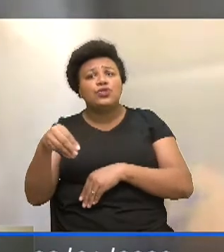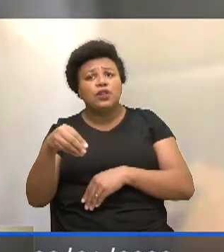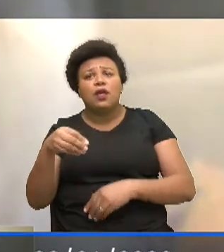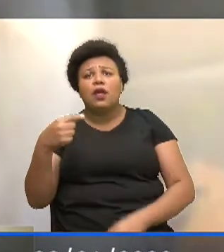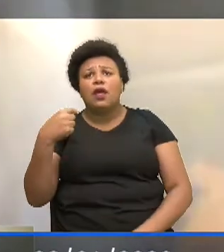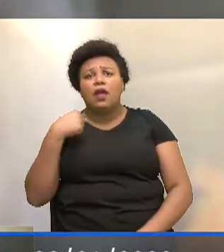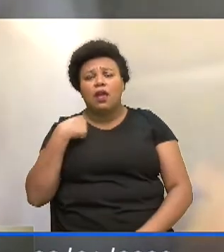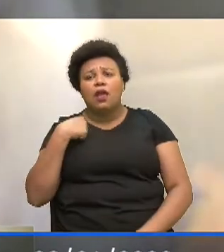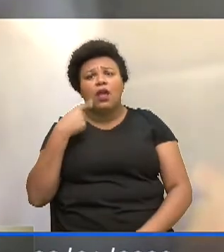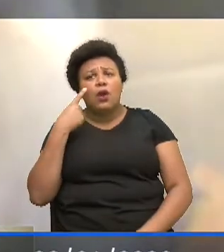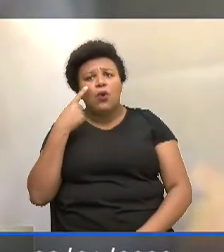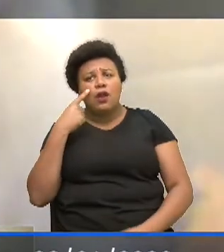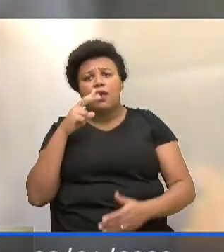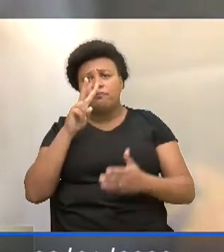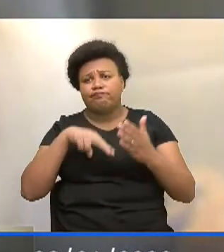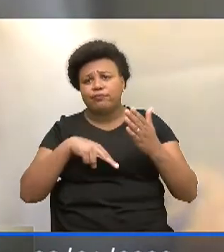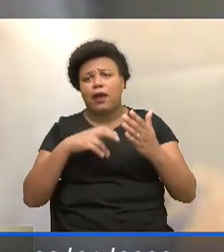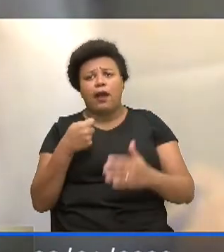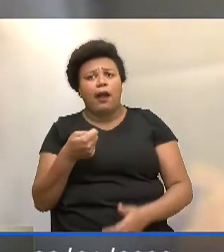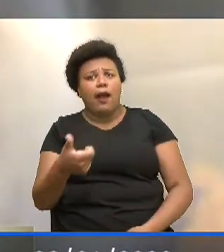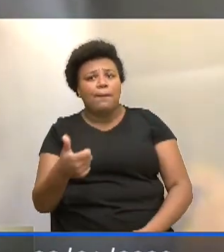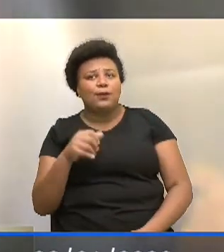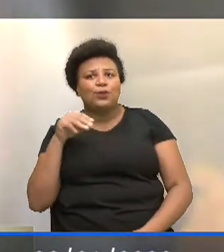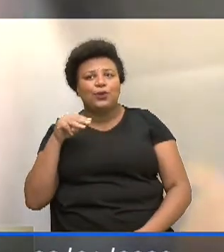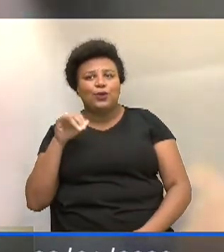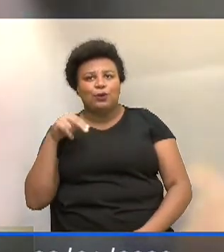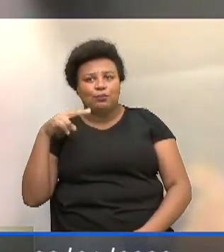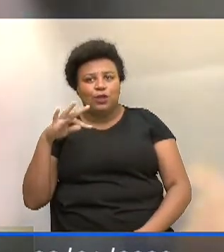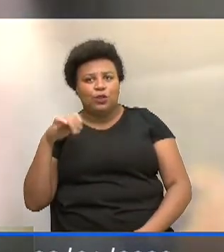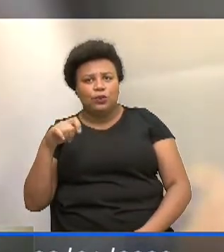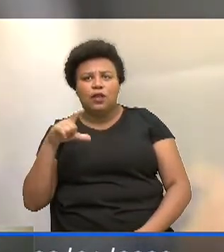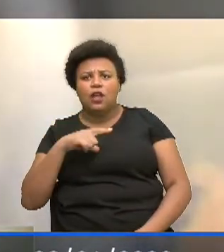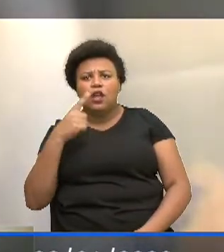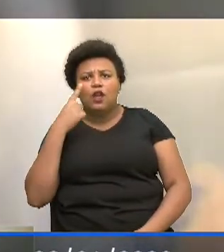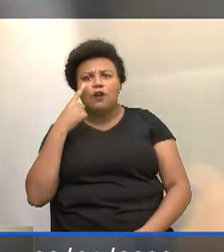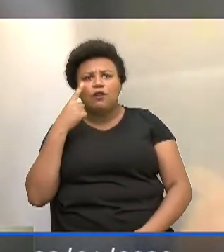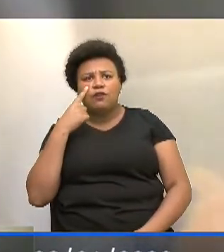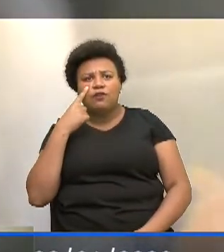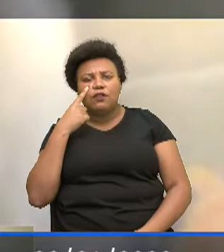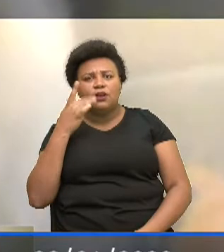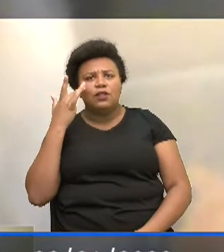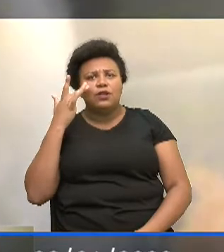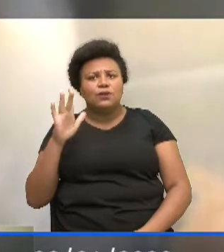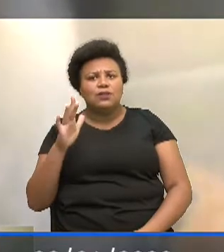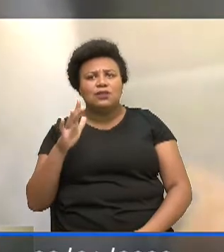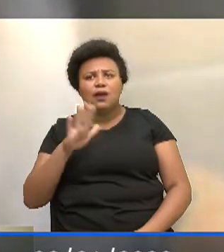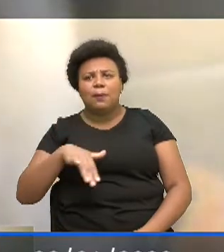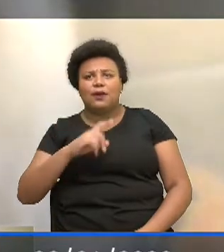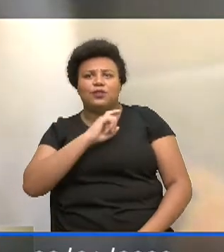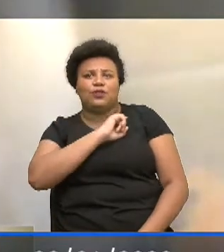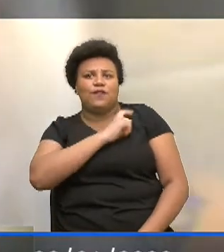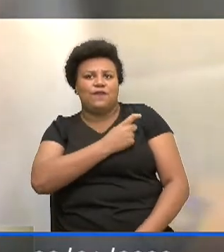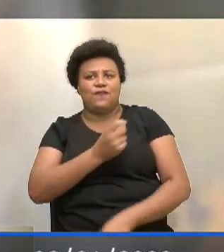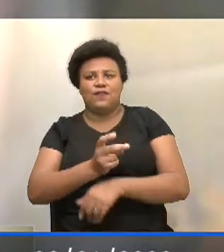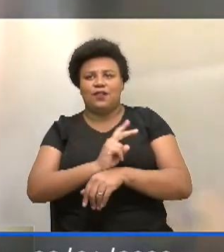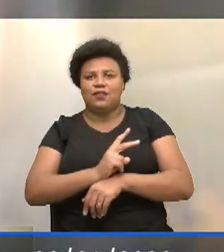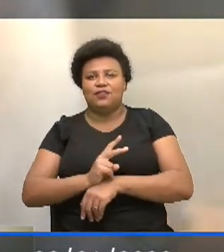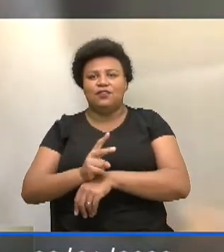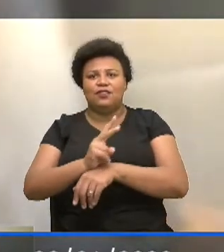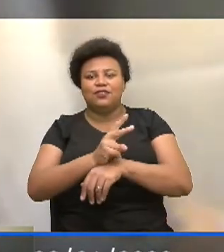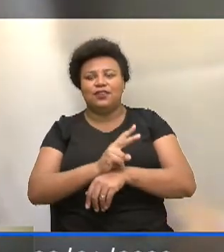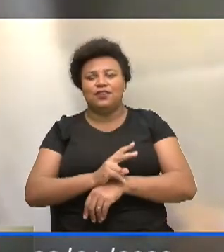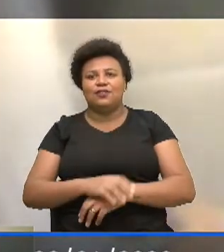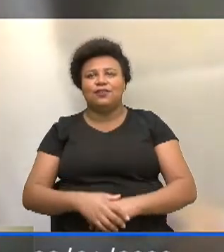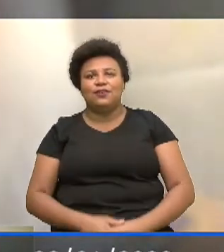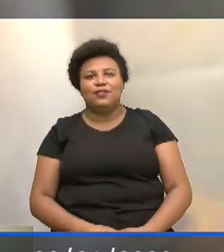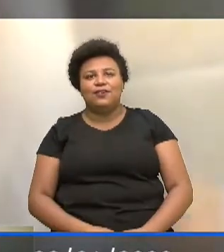olhei rapidamente a minuta e eu vi que tem, que eu não sei se a parte dos fiscais e dos auditores fiscais